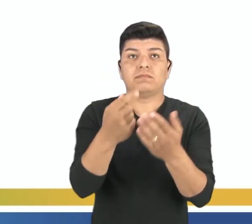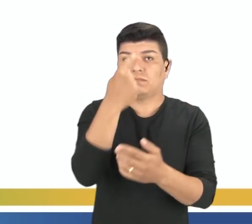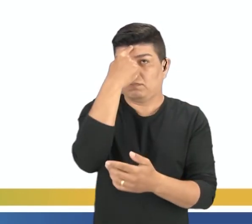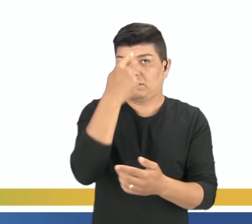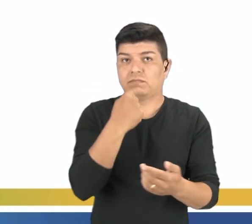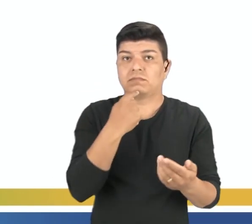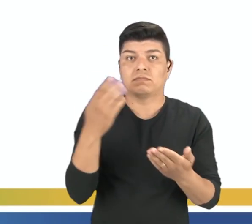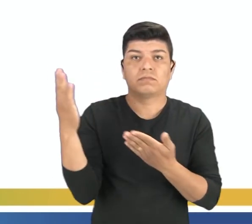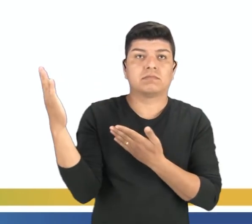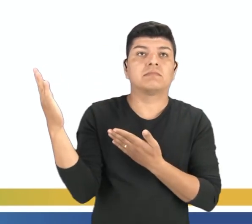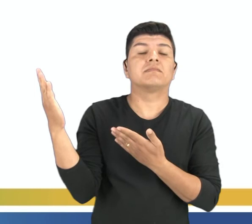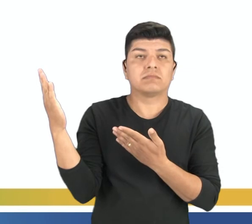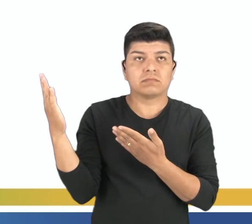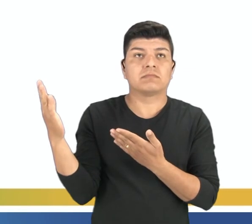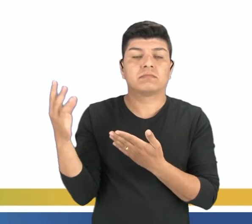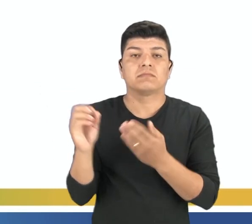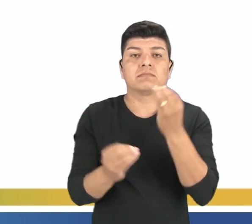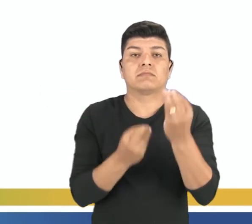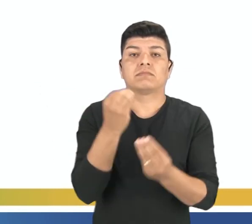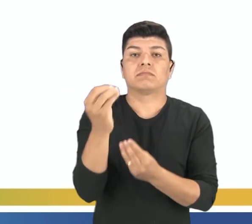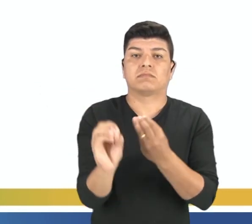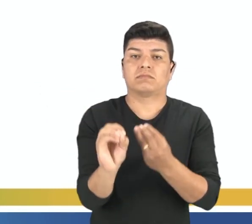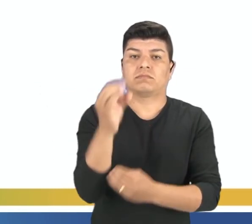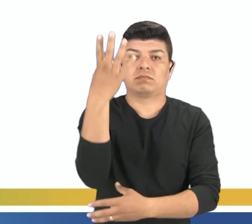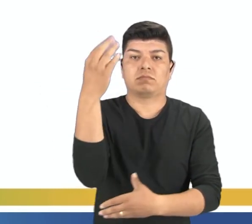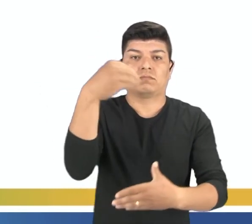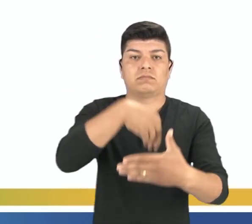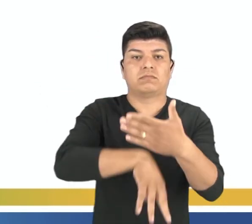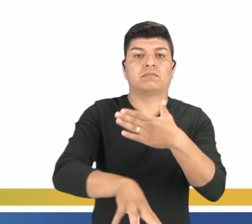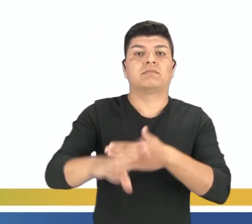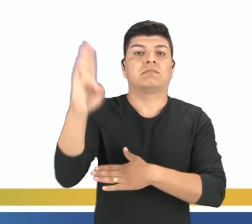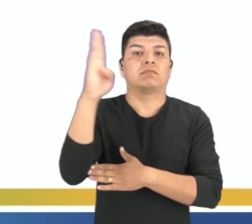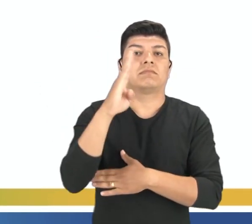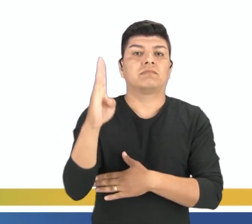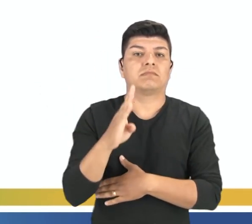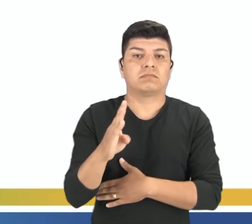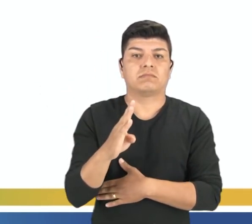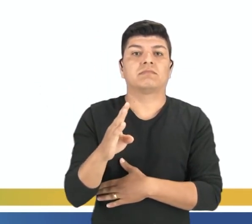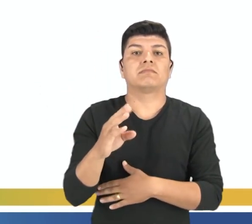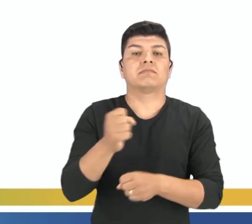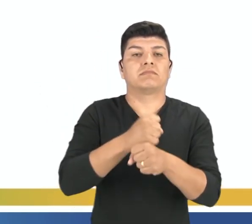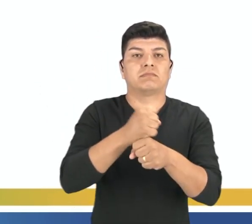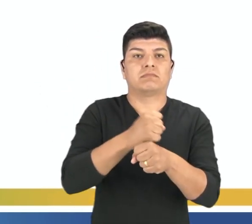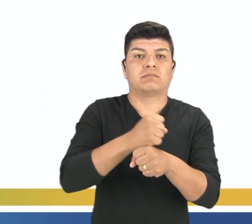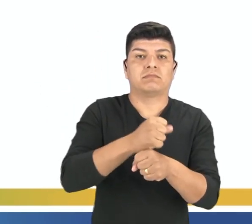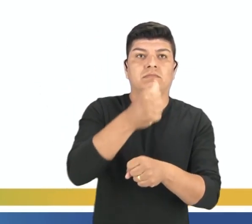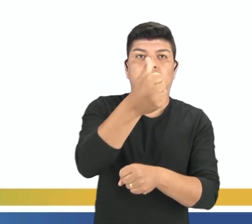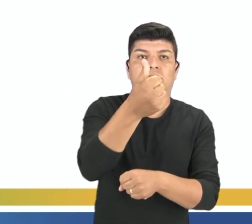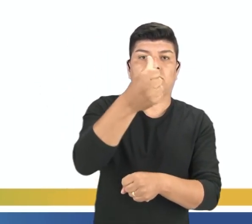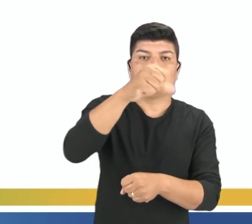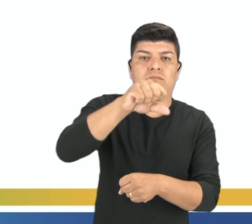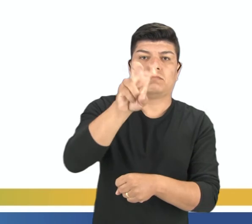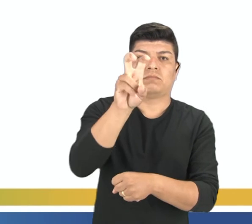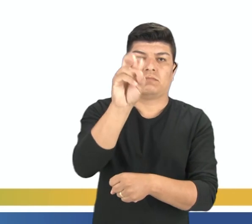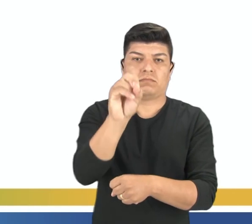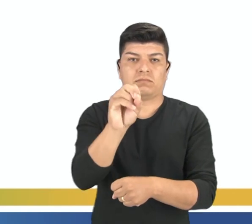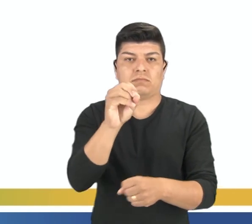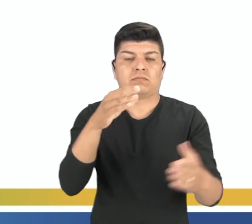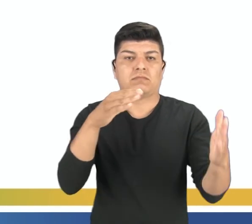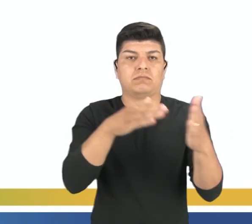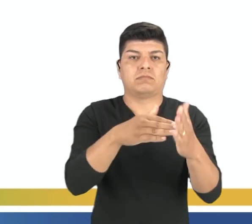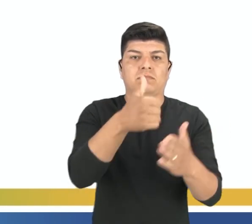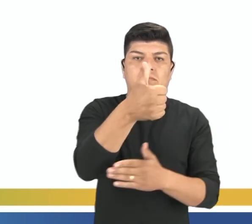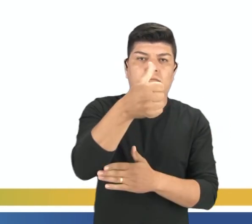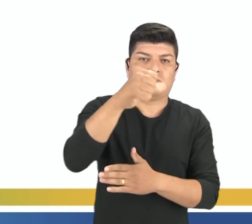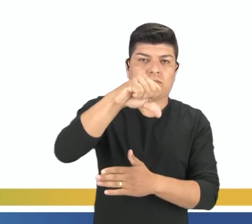que aconteceu essa mobilidade espacial dentro do nosso território nas décadas de 1950 a